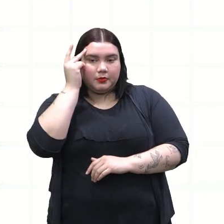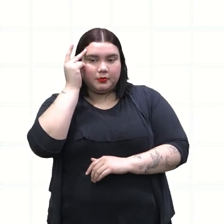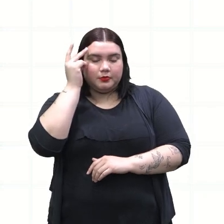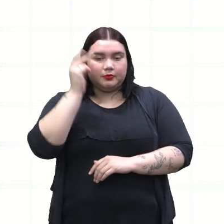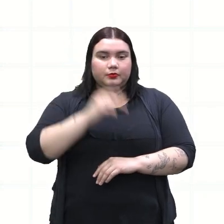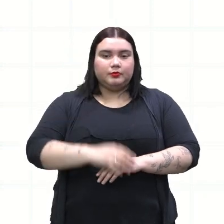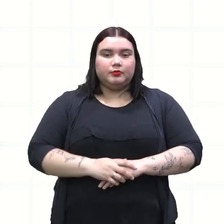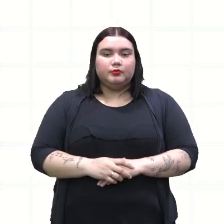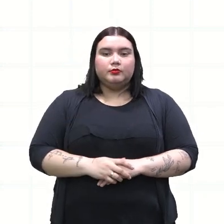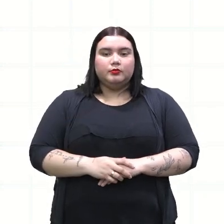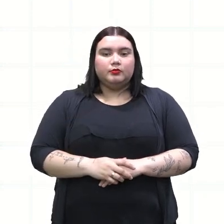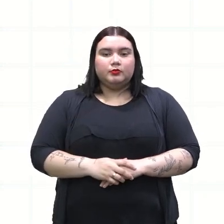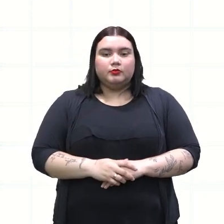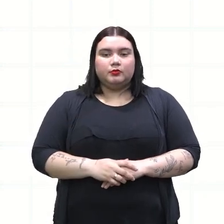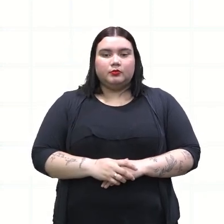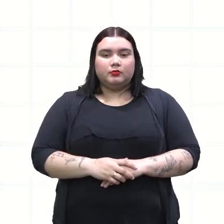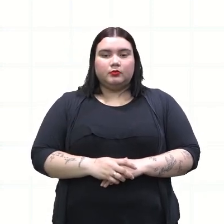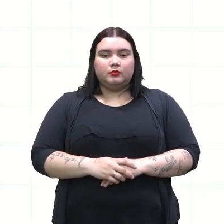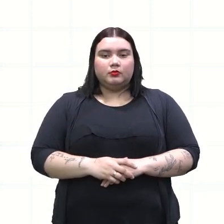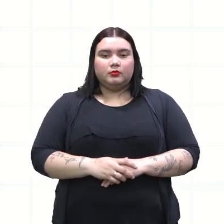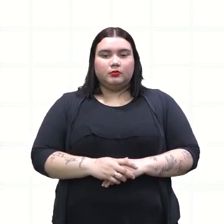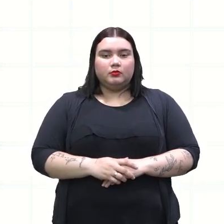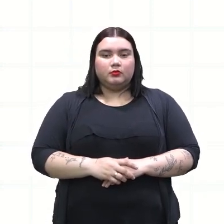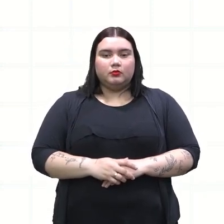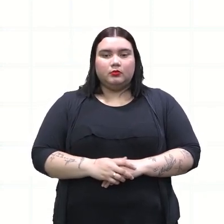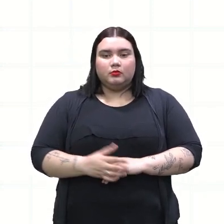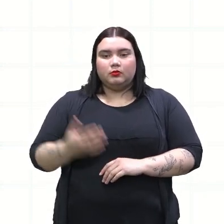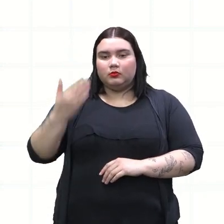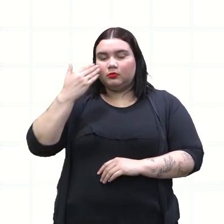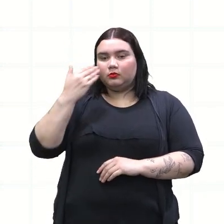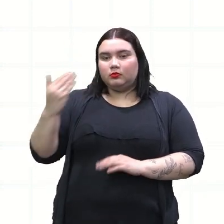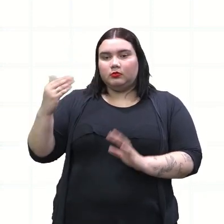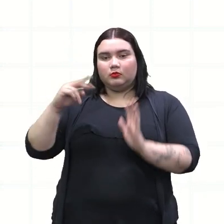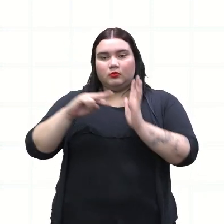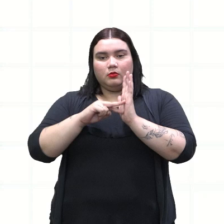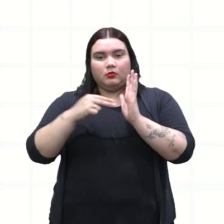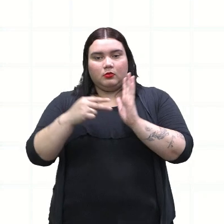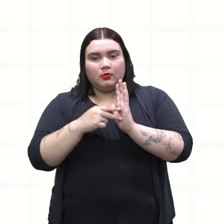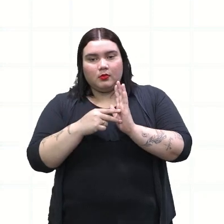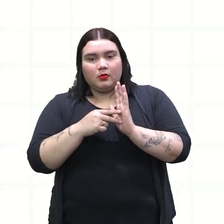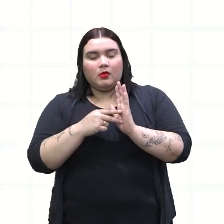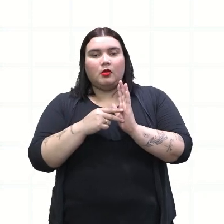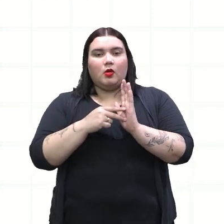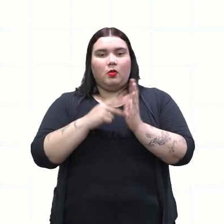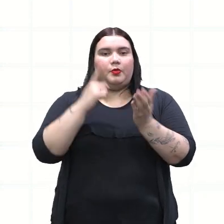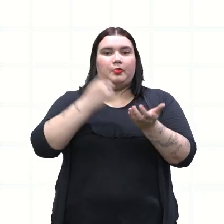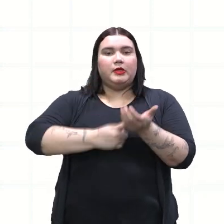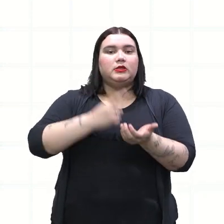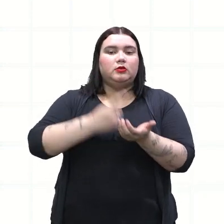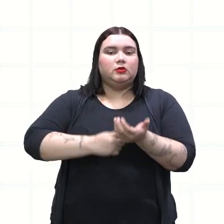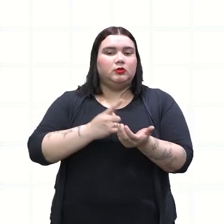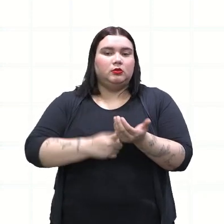Pessoas. Get engaged. Get engaged é se comprometer, não é?